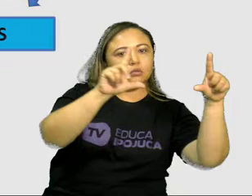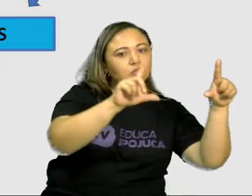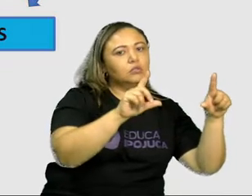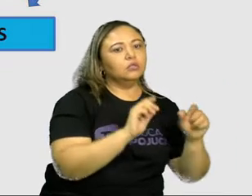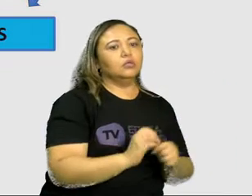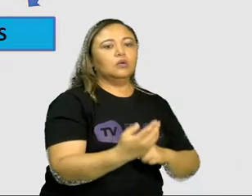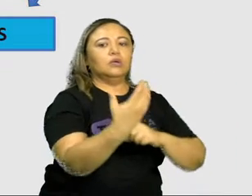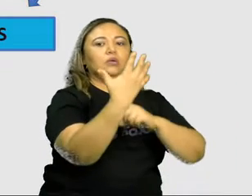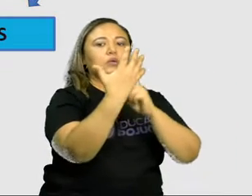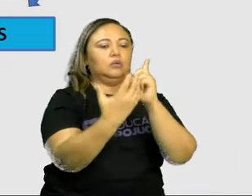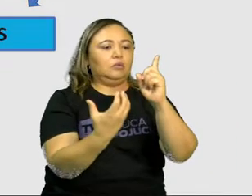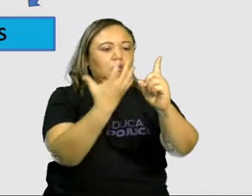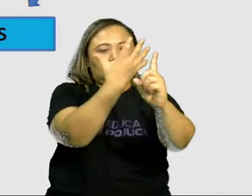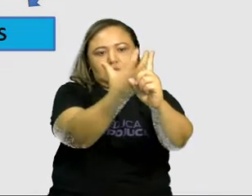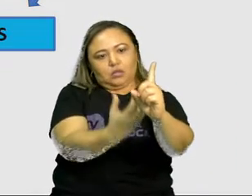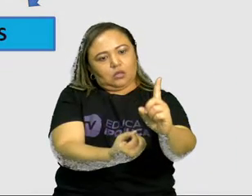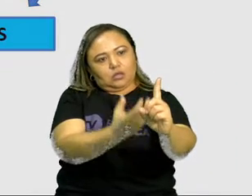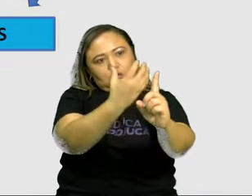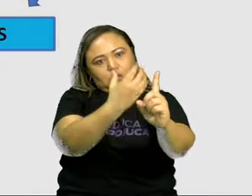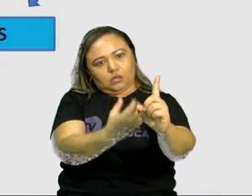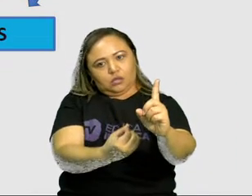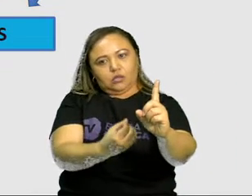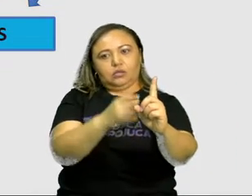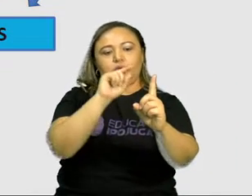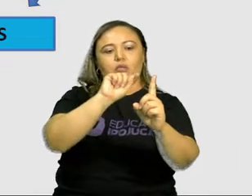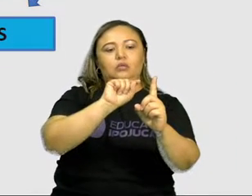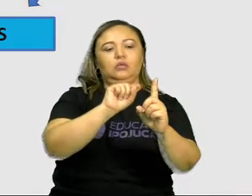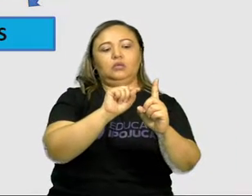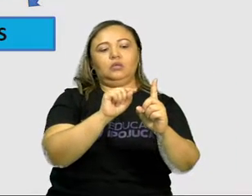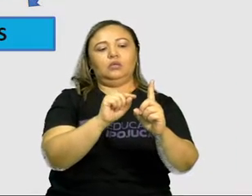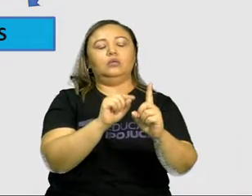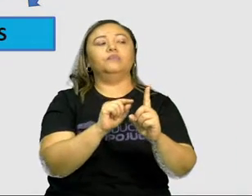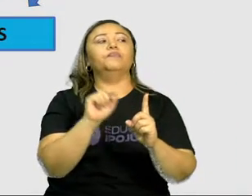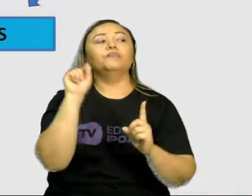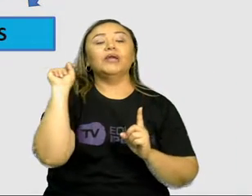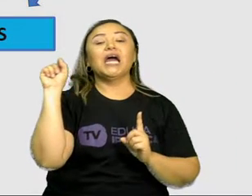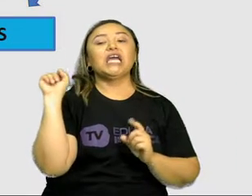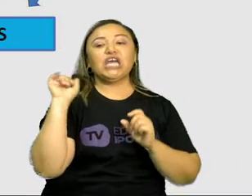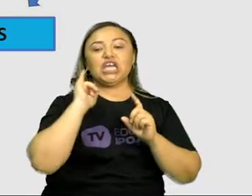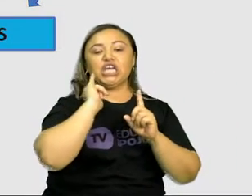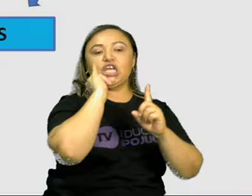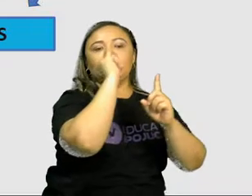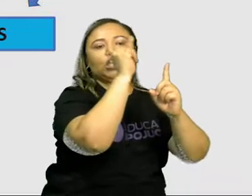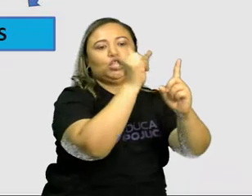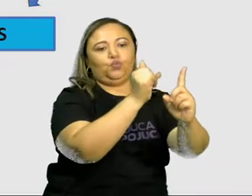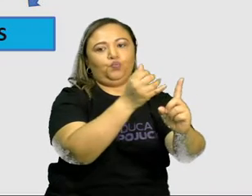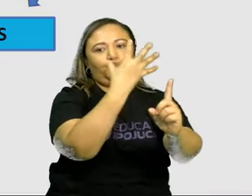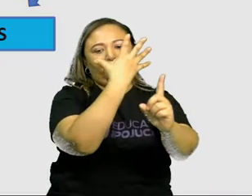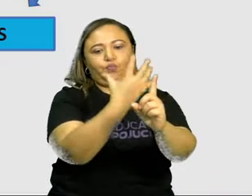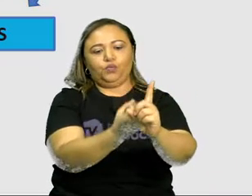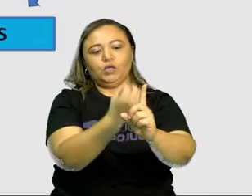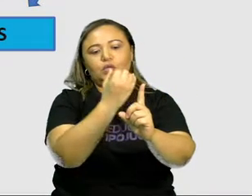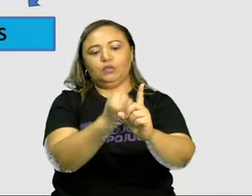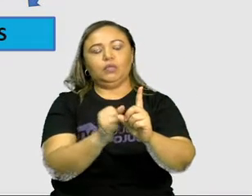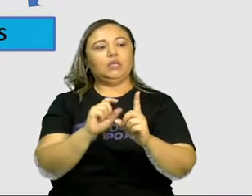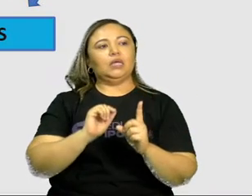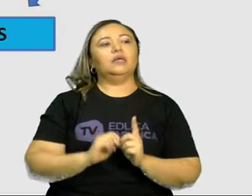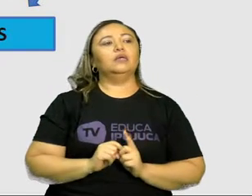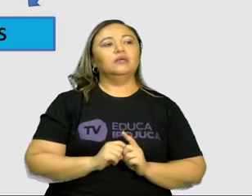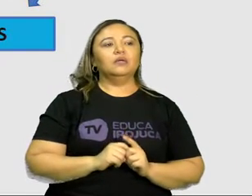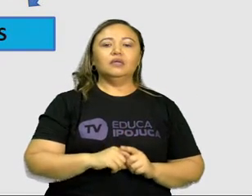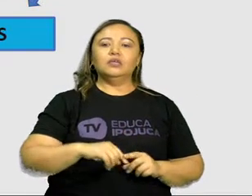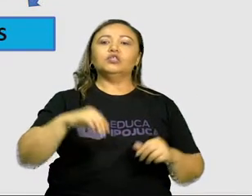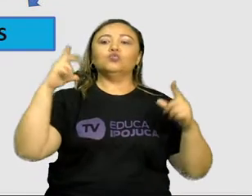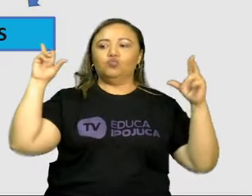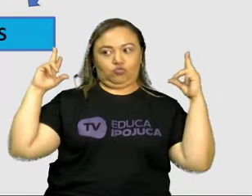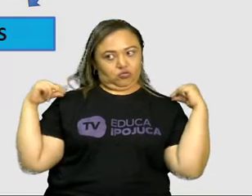o receptor, que é aquele que recebe essas imagens, ou seja, para quem é direcionado estas mensagens, são